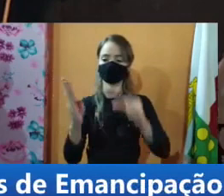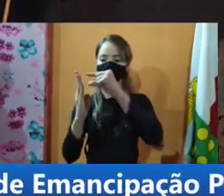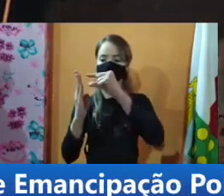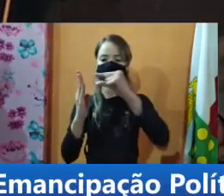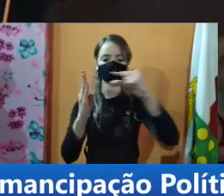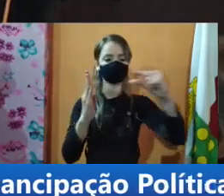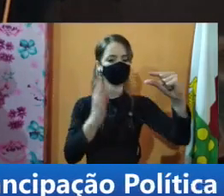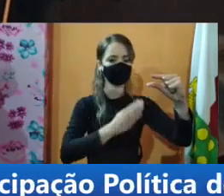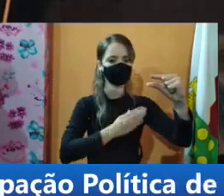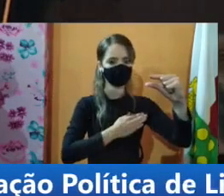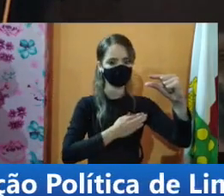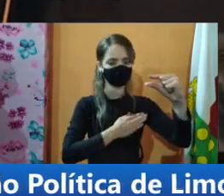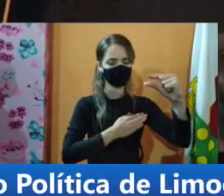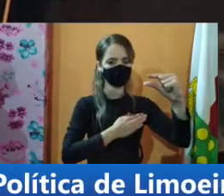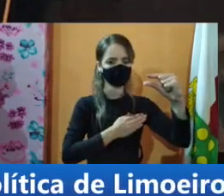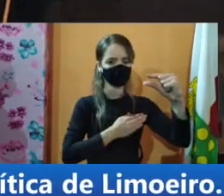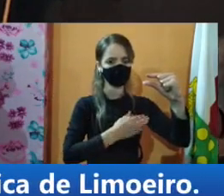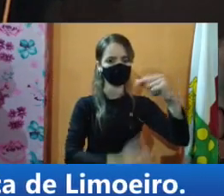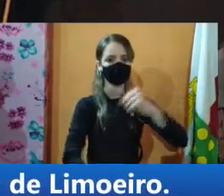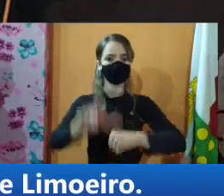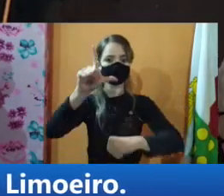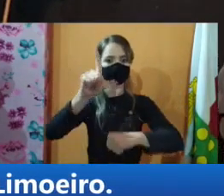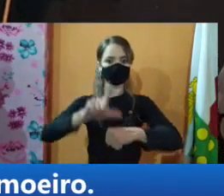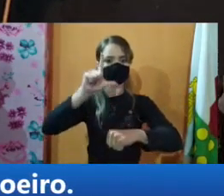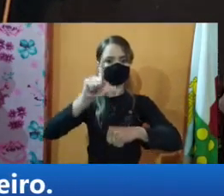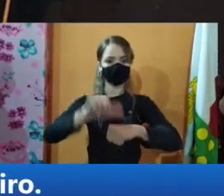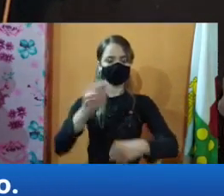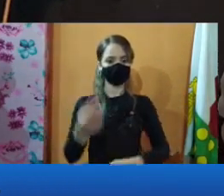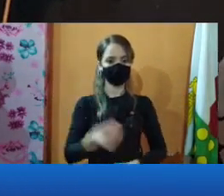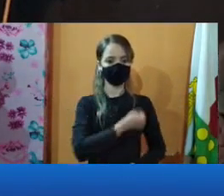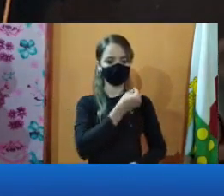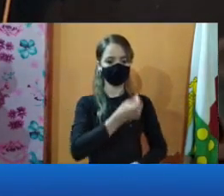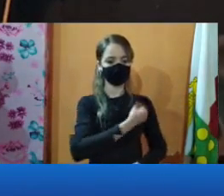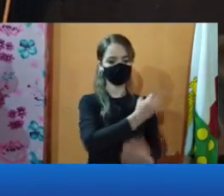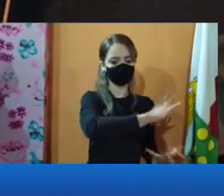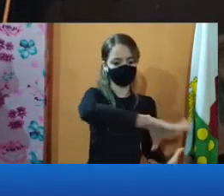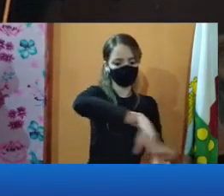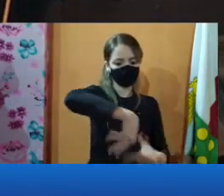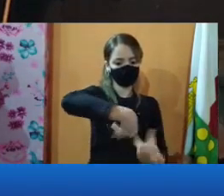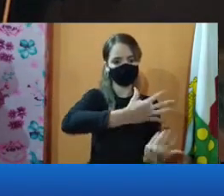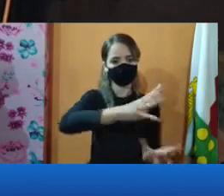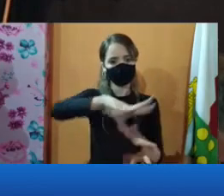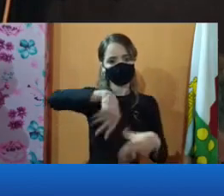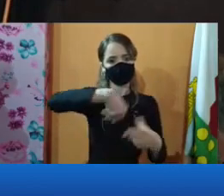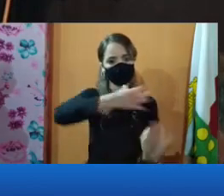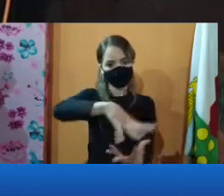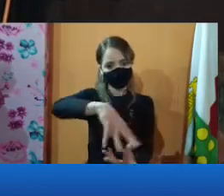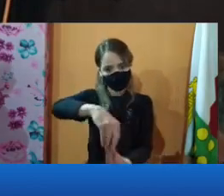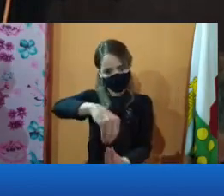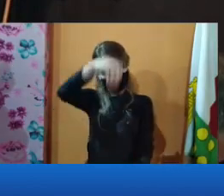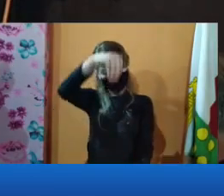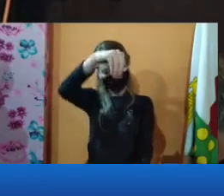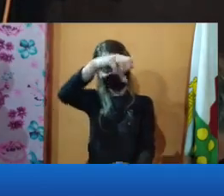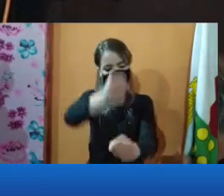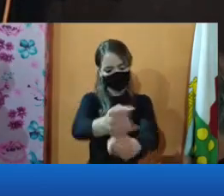pedaço do meu Brasil, tu vives na minha